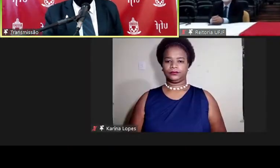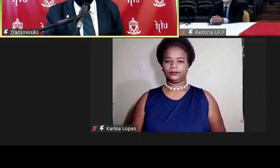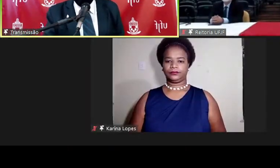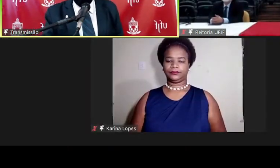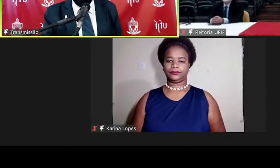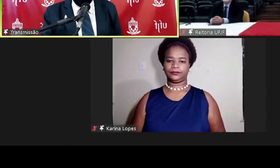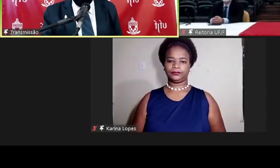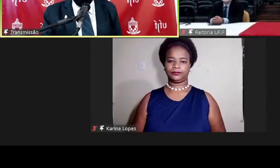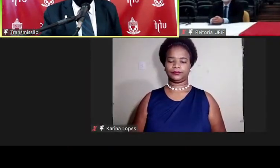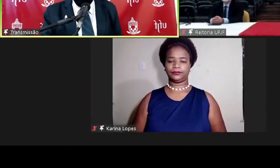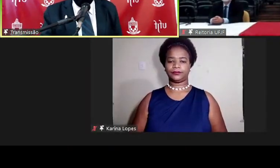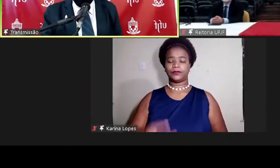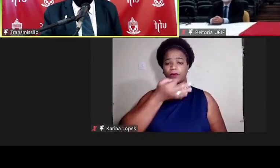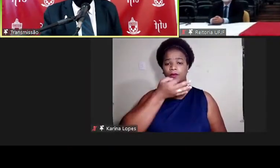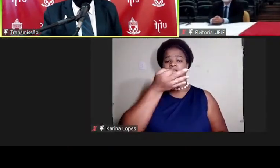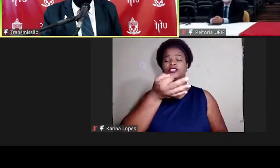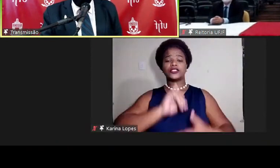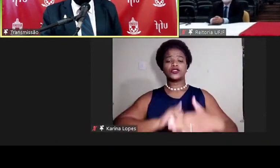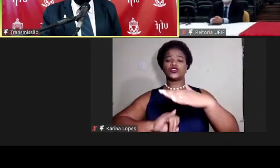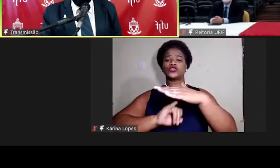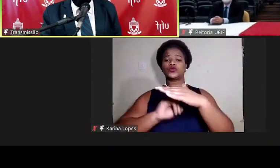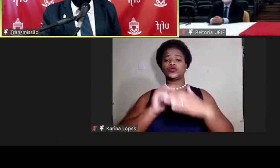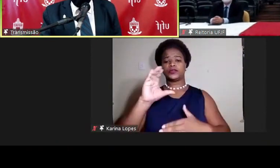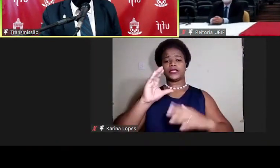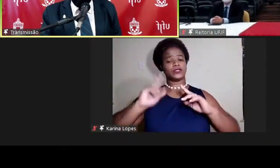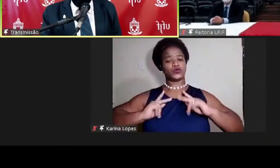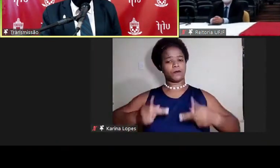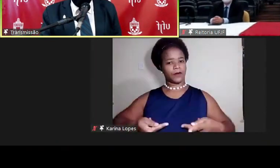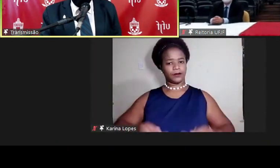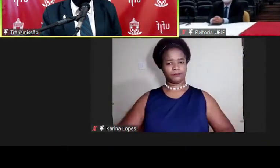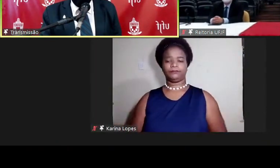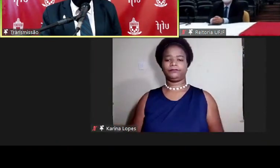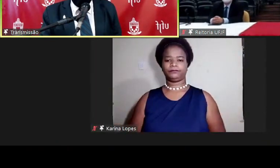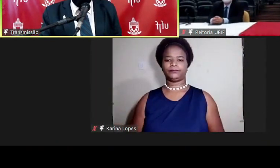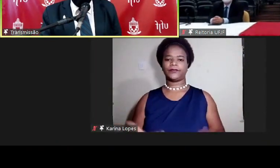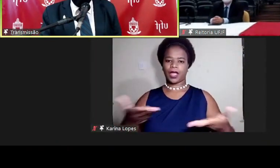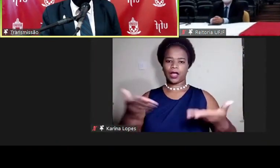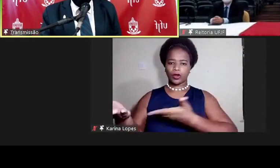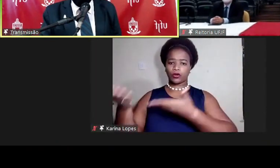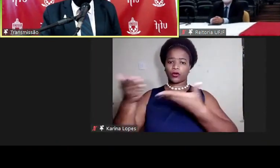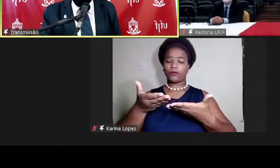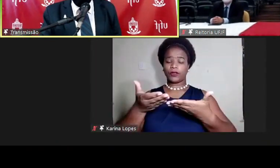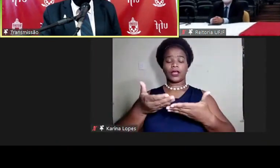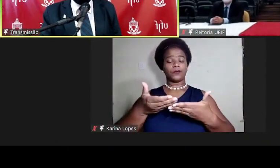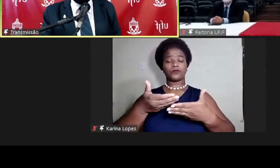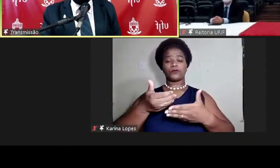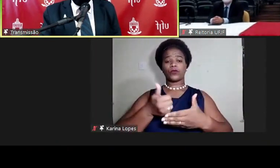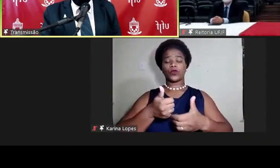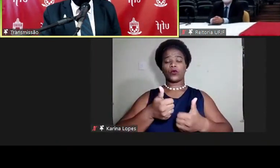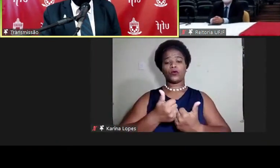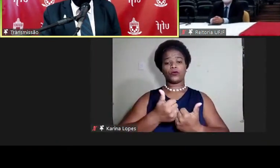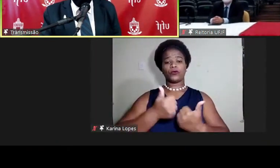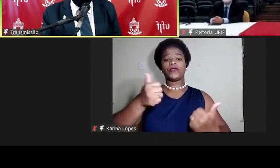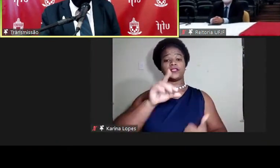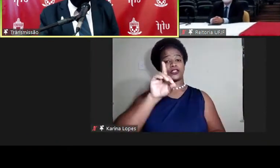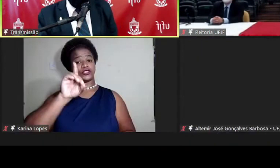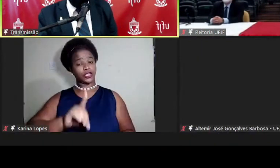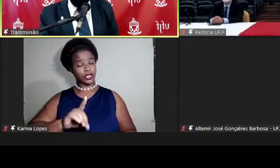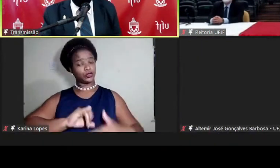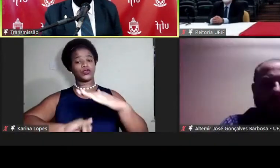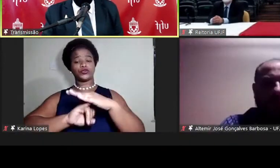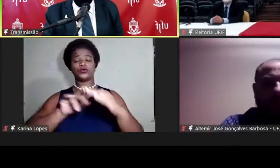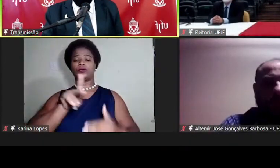Indicação do Instituto de Ciências Humanas. Convidamos o vice-diretor do Instituto, professor Altemir José